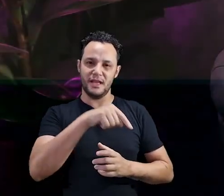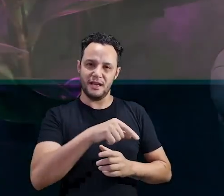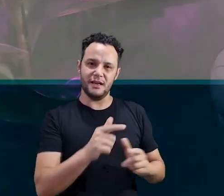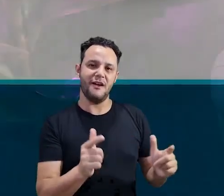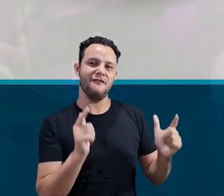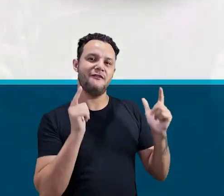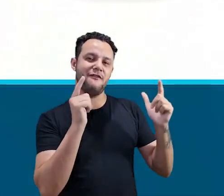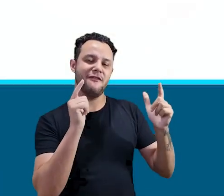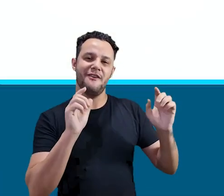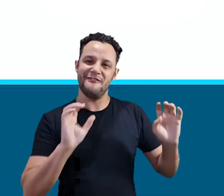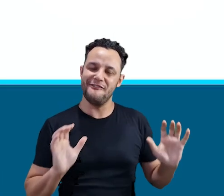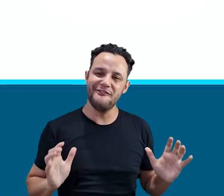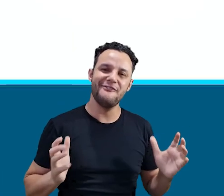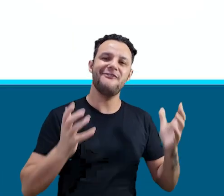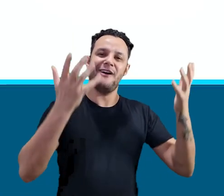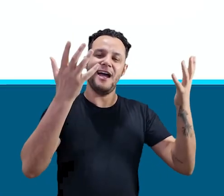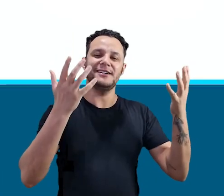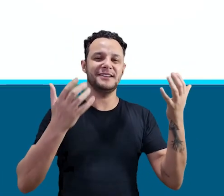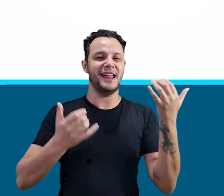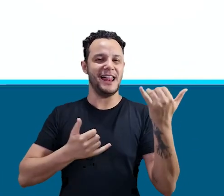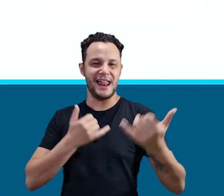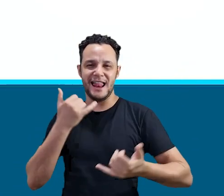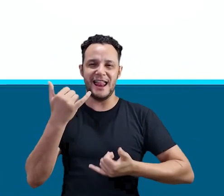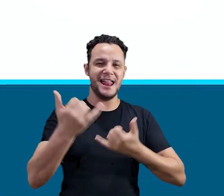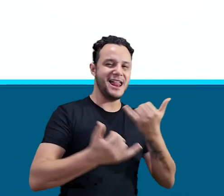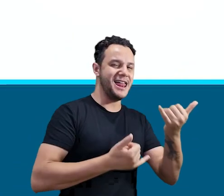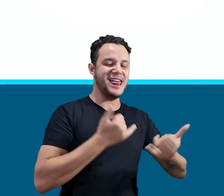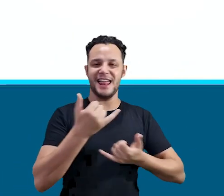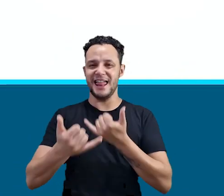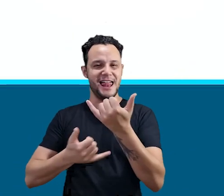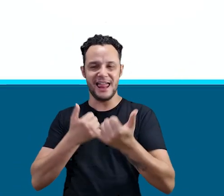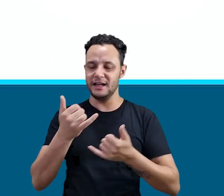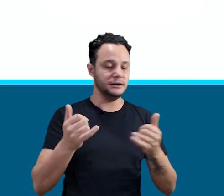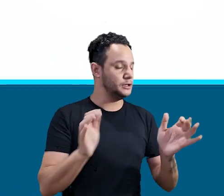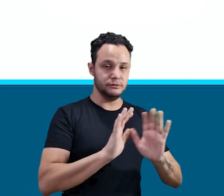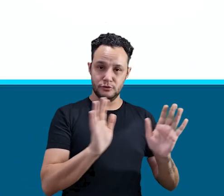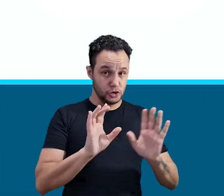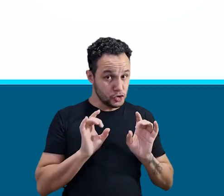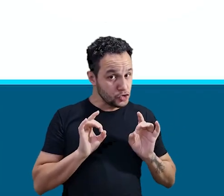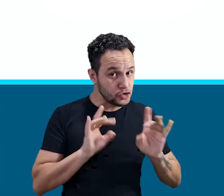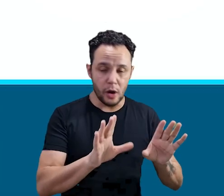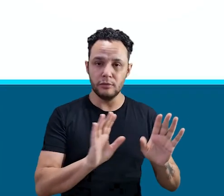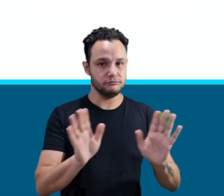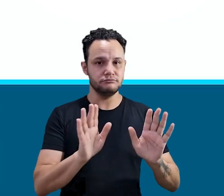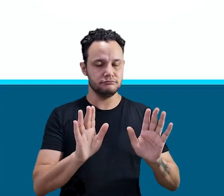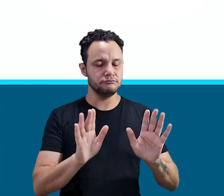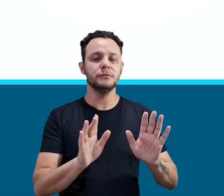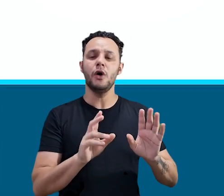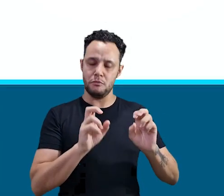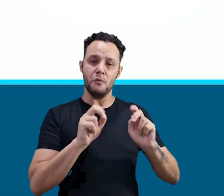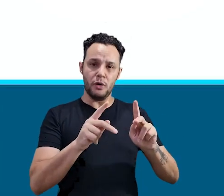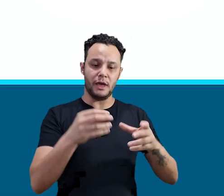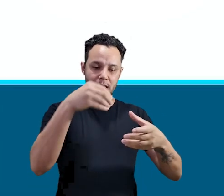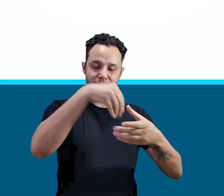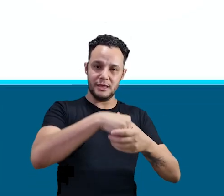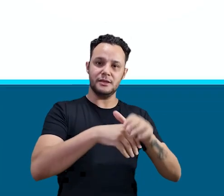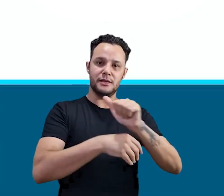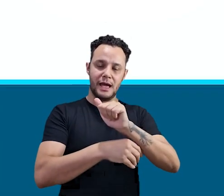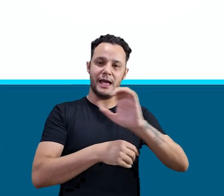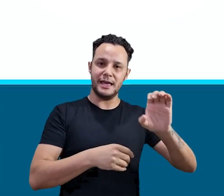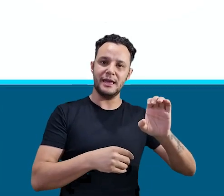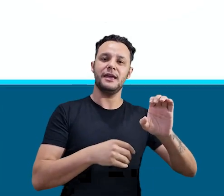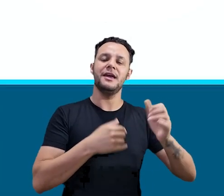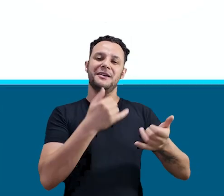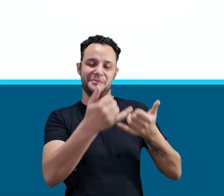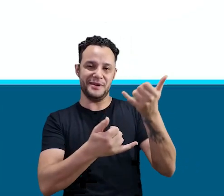O AE não é uma festa, uma hora da gente relaxar e brincar. Não significa que eu não